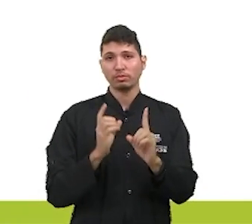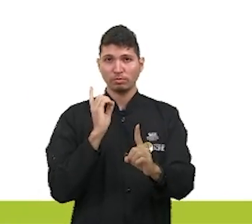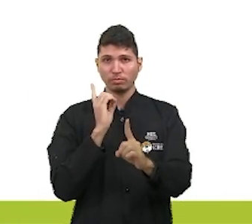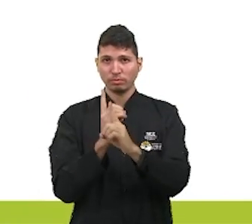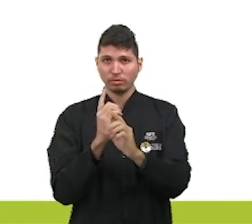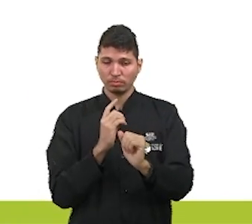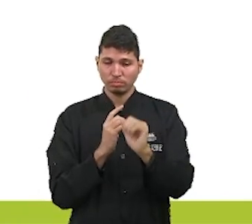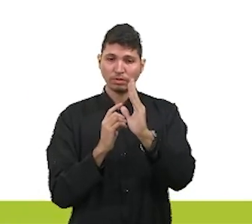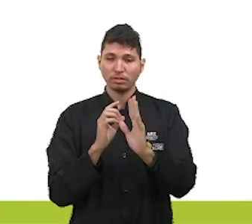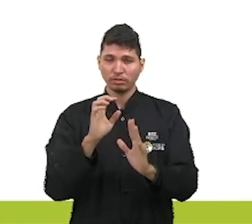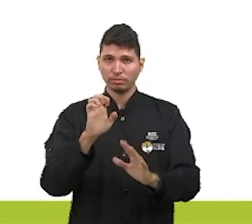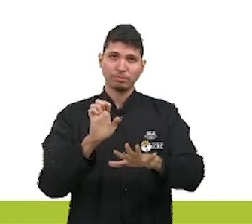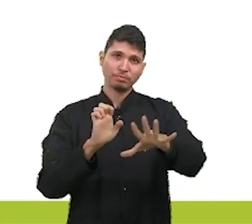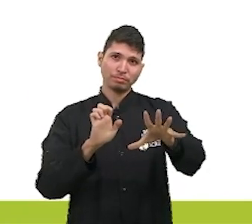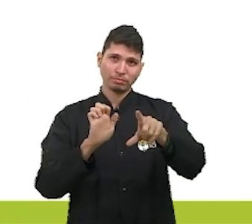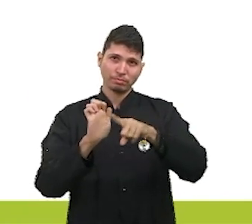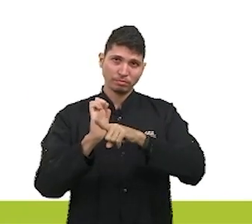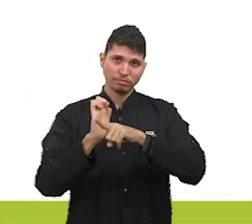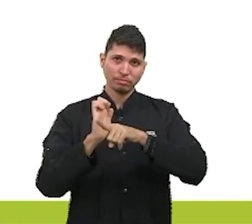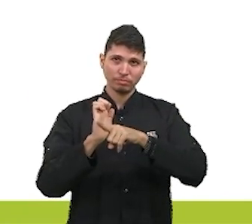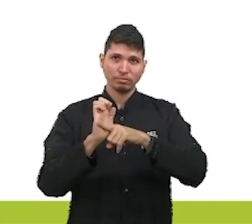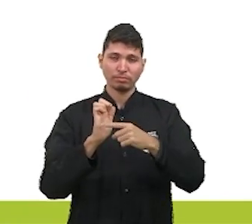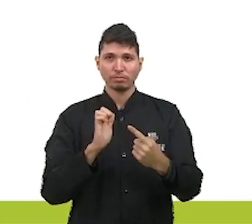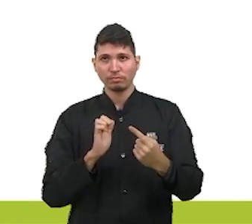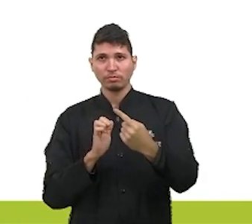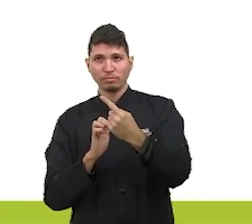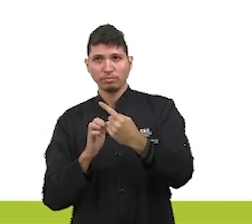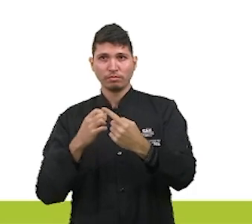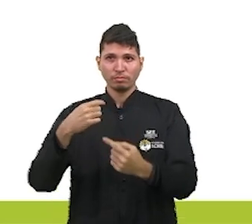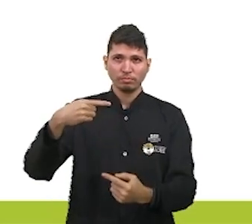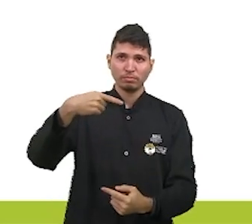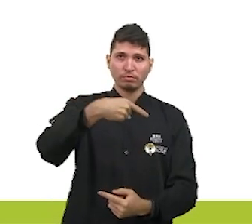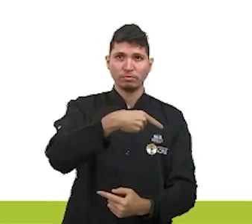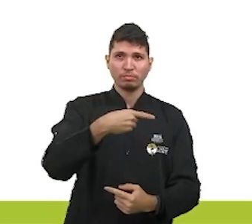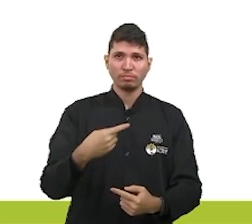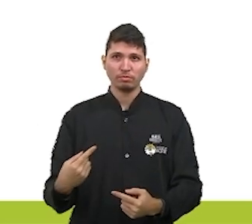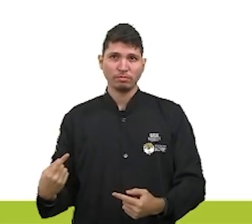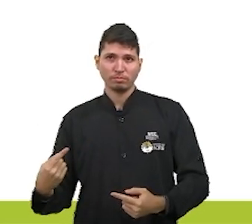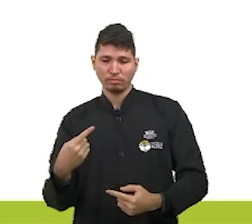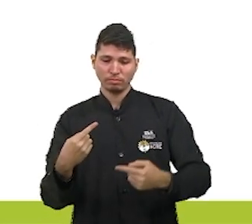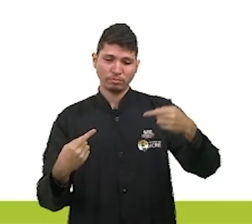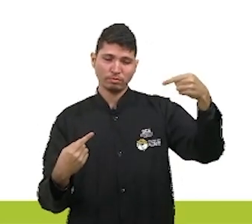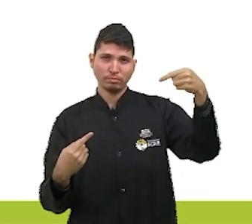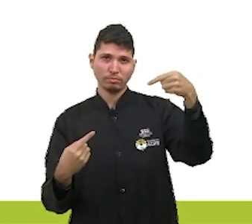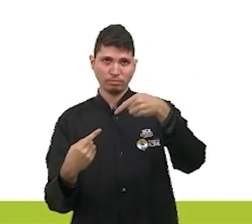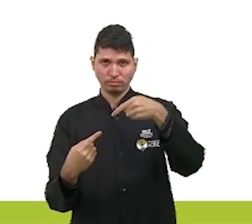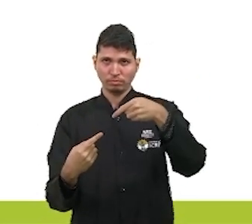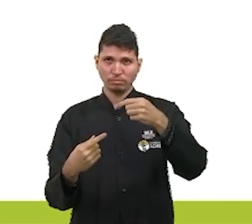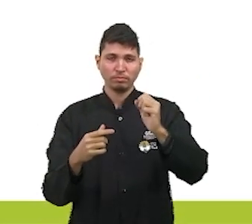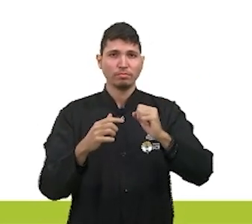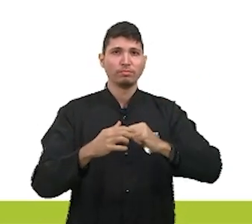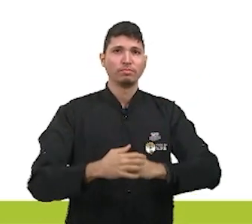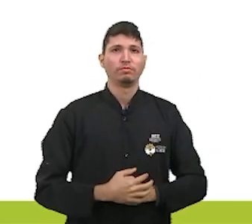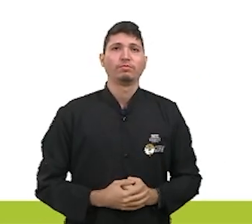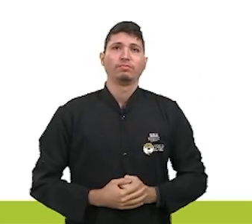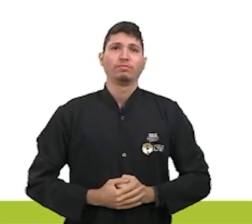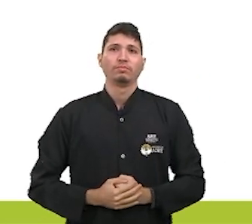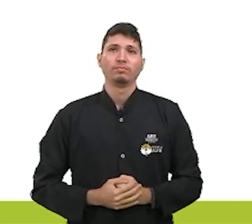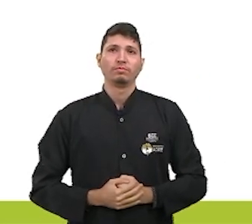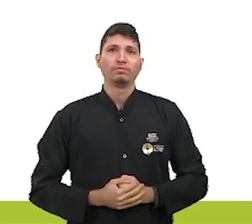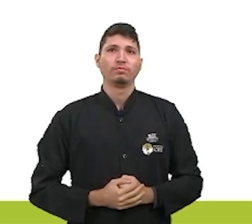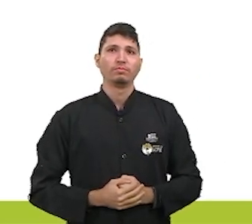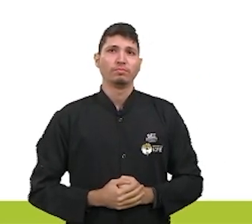os vetores e todos os sentidos. Prontinho, analisamos aqui.